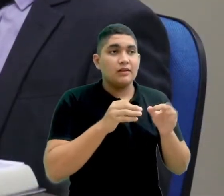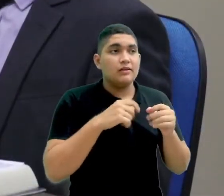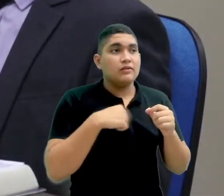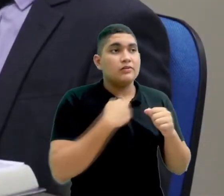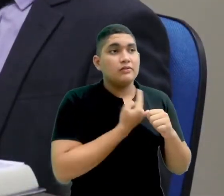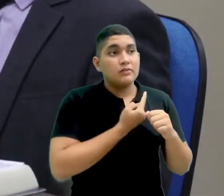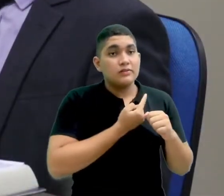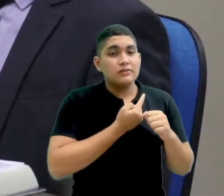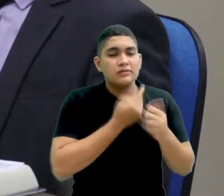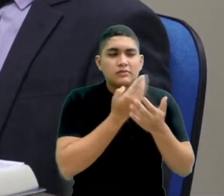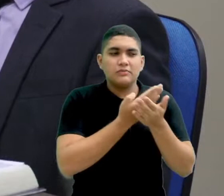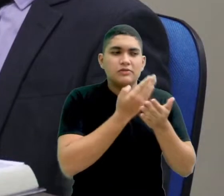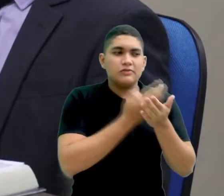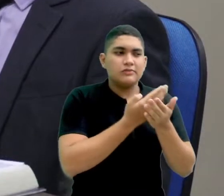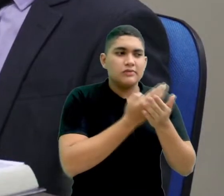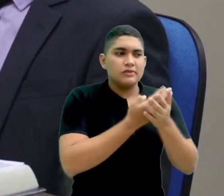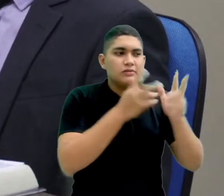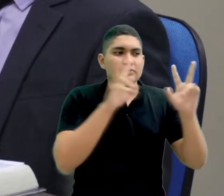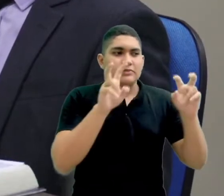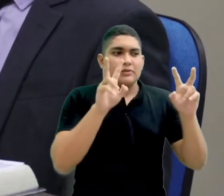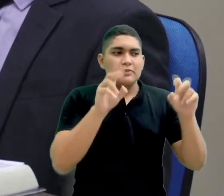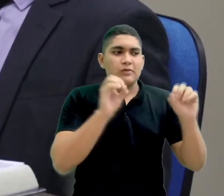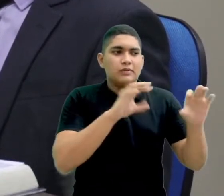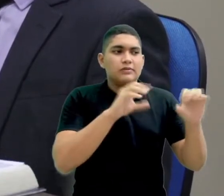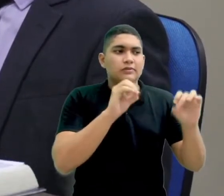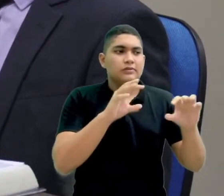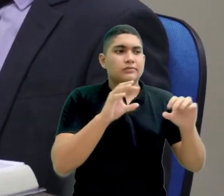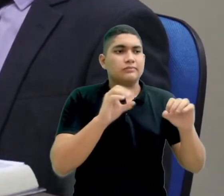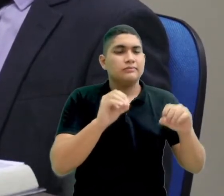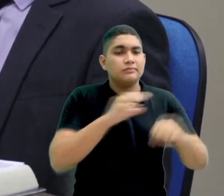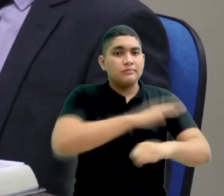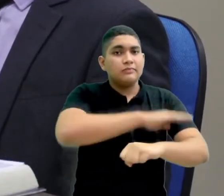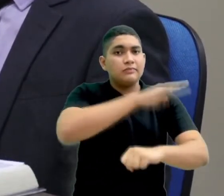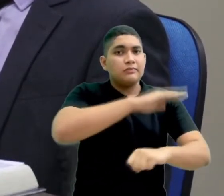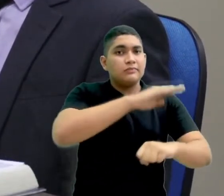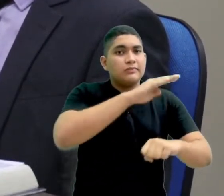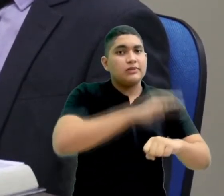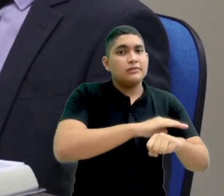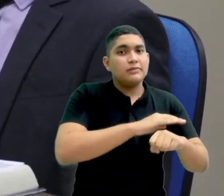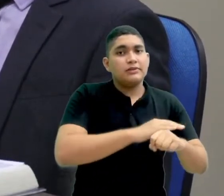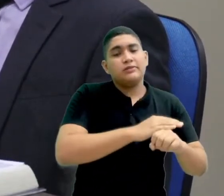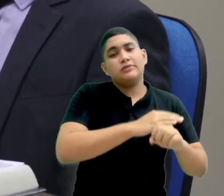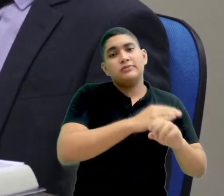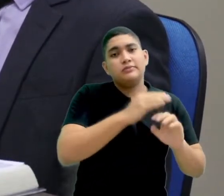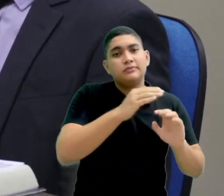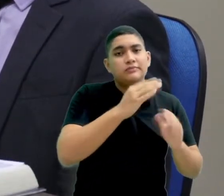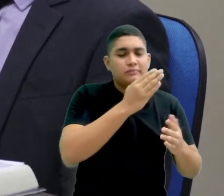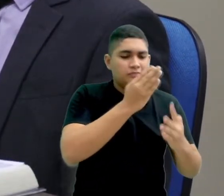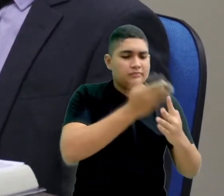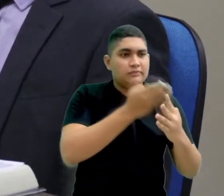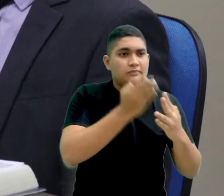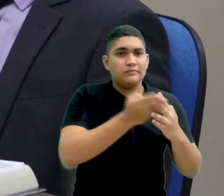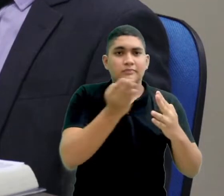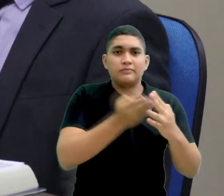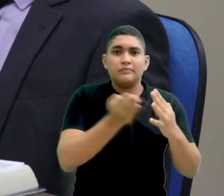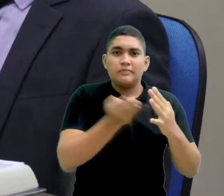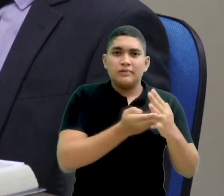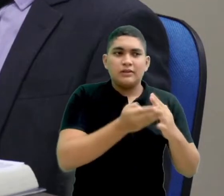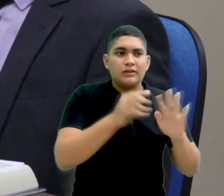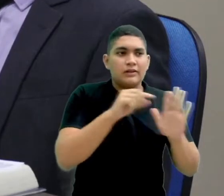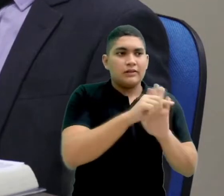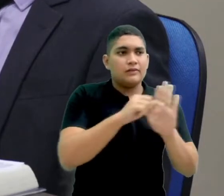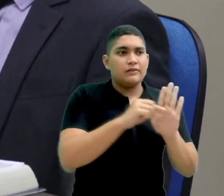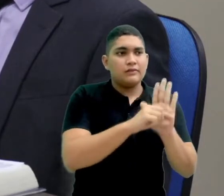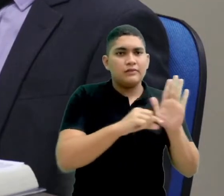Nós estamos estudando a respeito do Sermão do Monte e ele é dividido em etapas, né? E a cada versículo, como